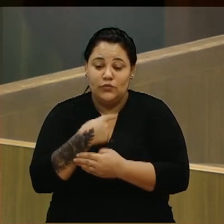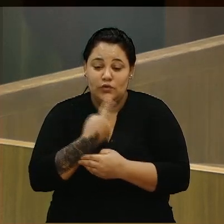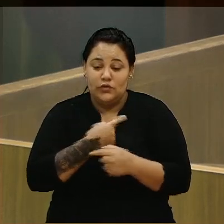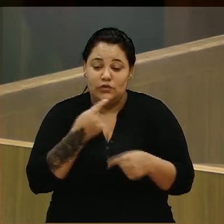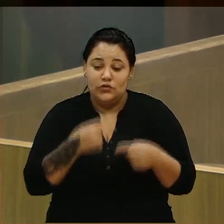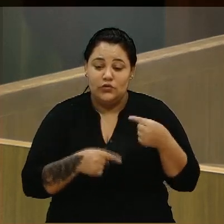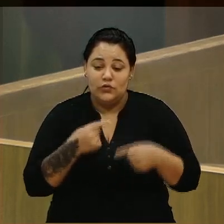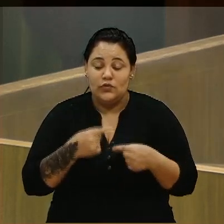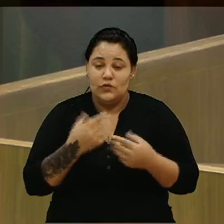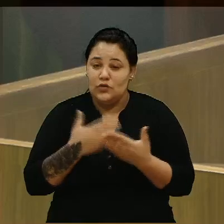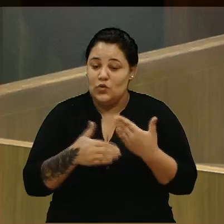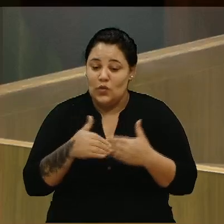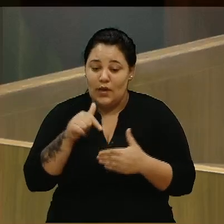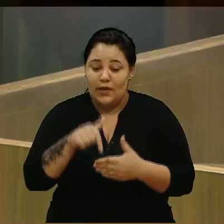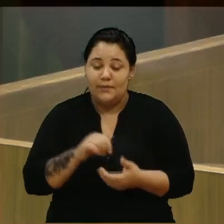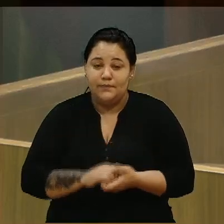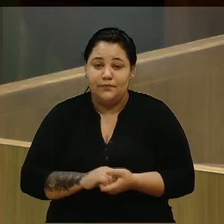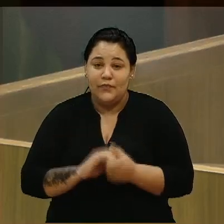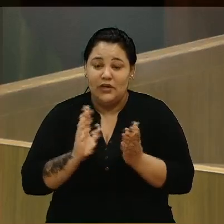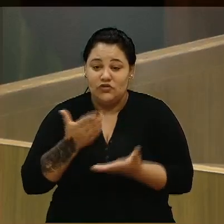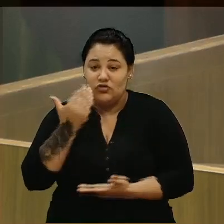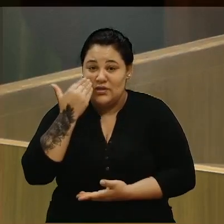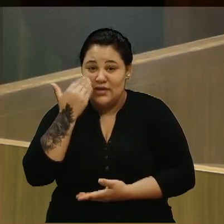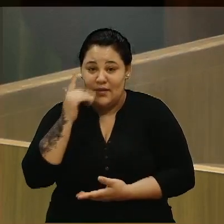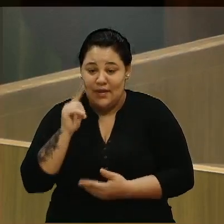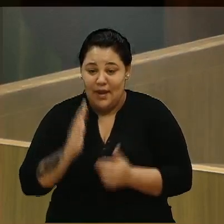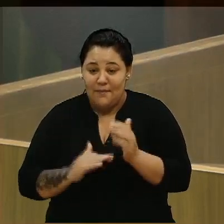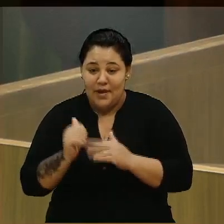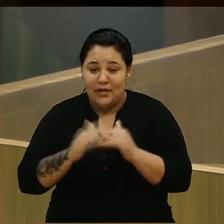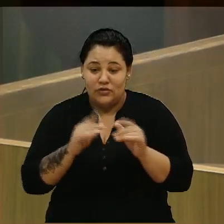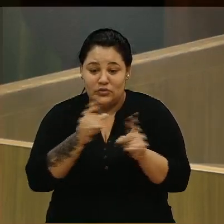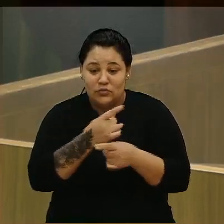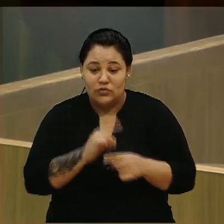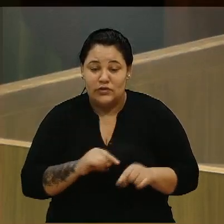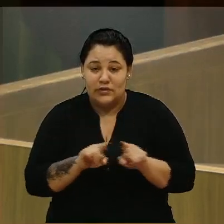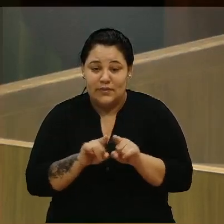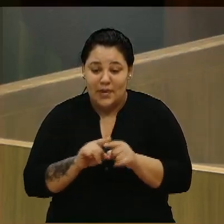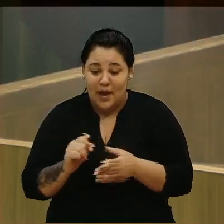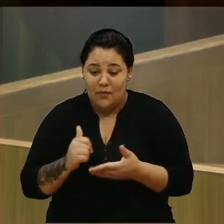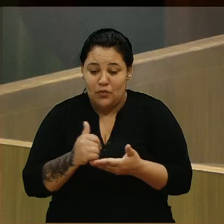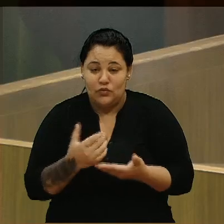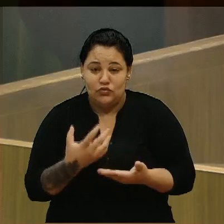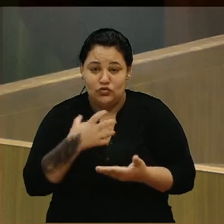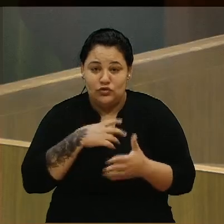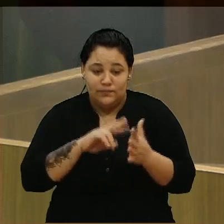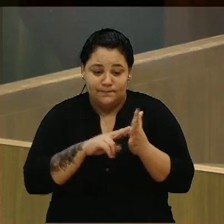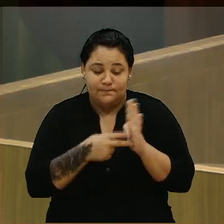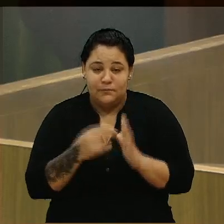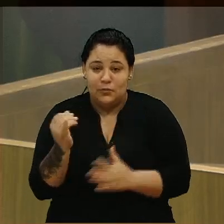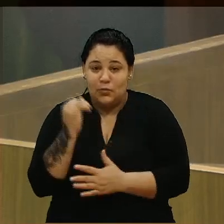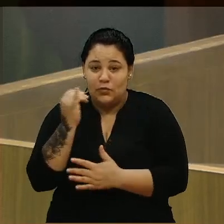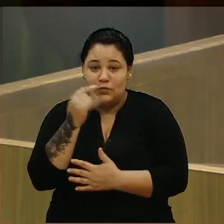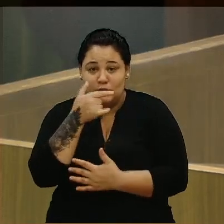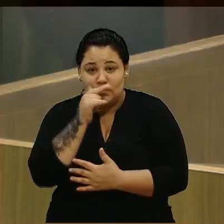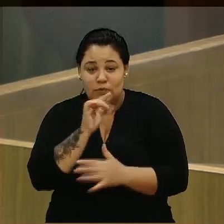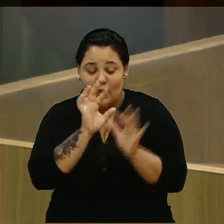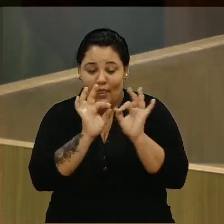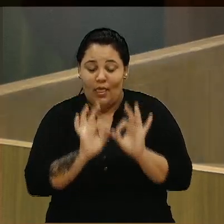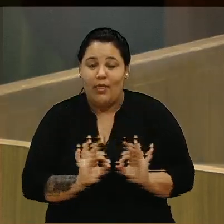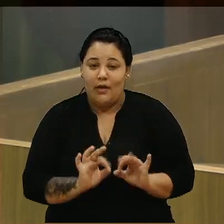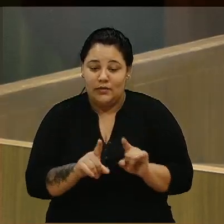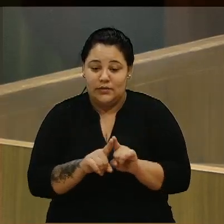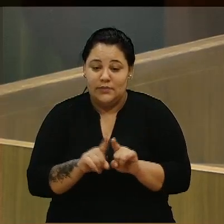aqui. Nós sabemos também que a prática musical contribui de uma forma muito significativa para o aprimoramento